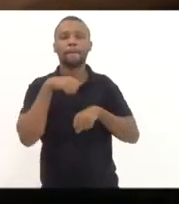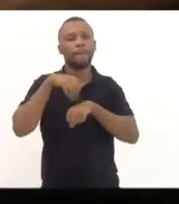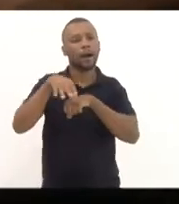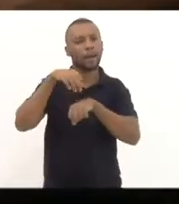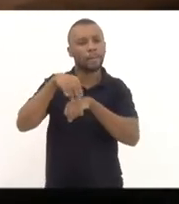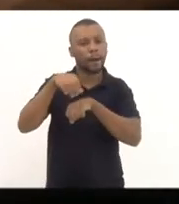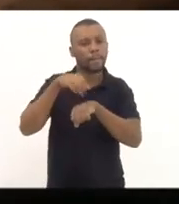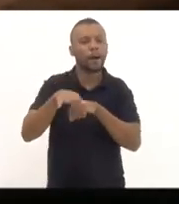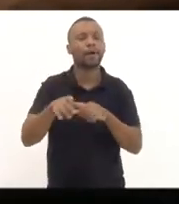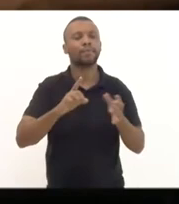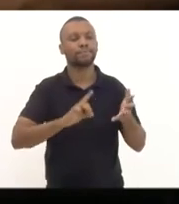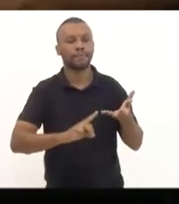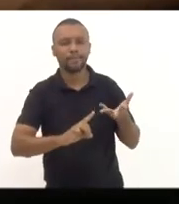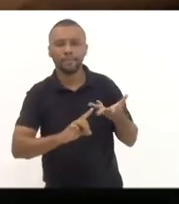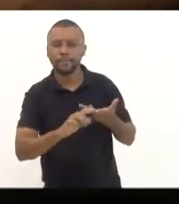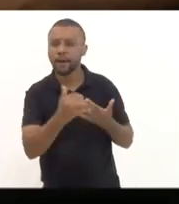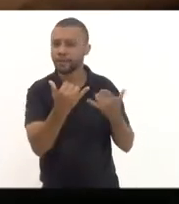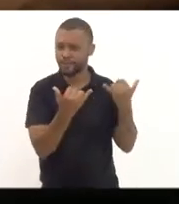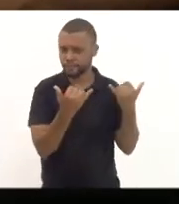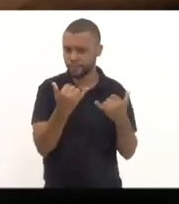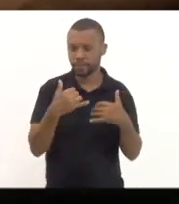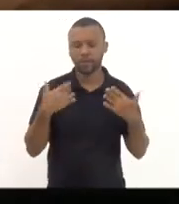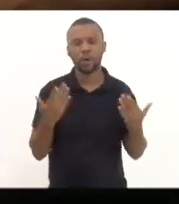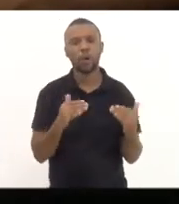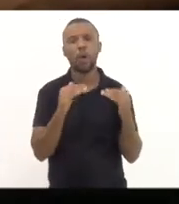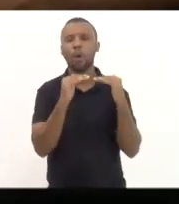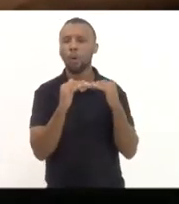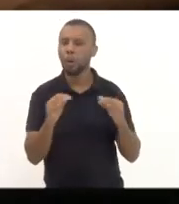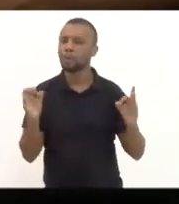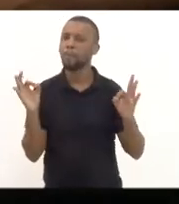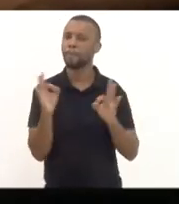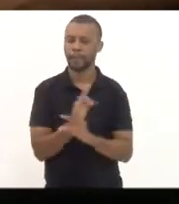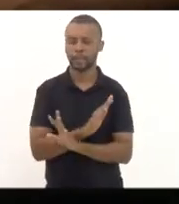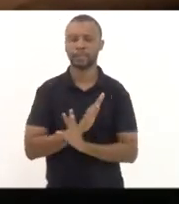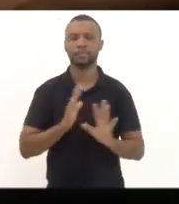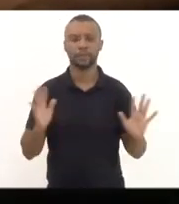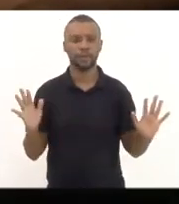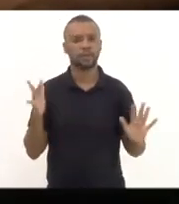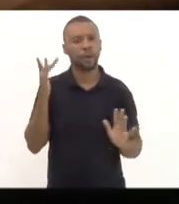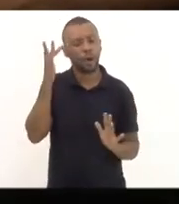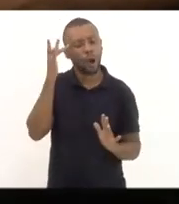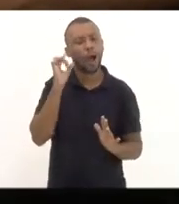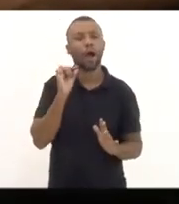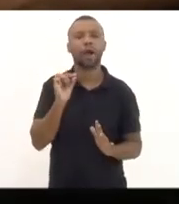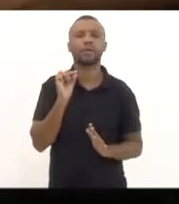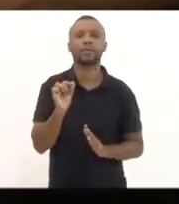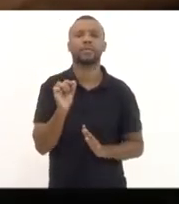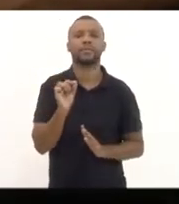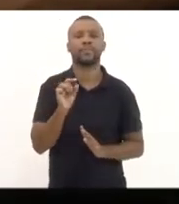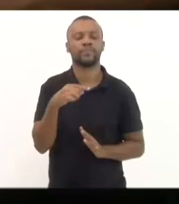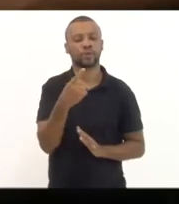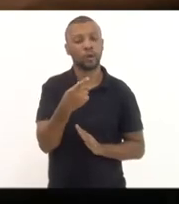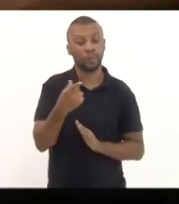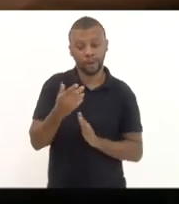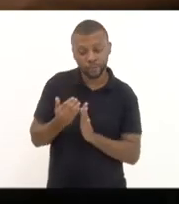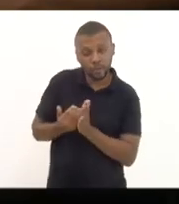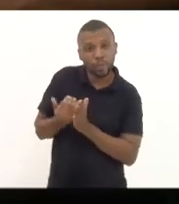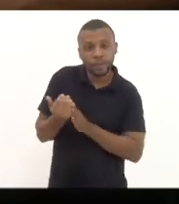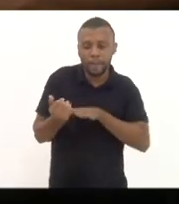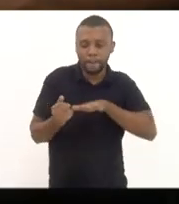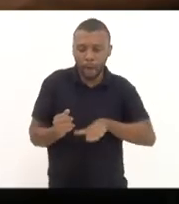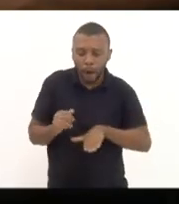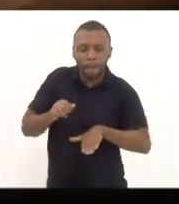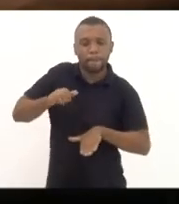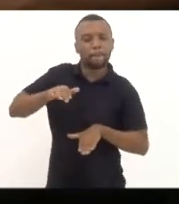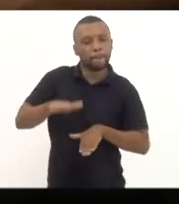todas as informações eu concordo plenamente eu acho que para gente dar um pouco apêndice ao é